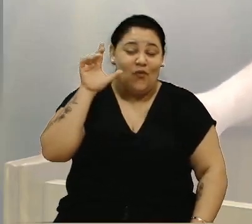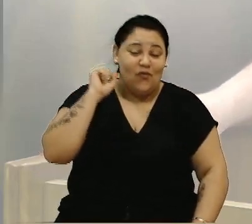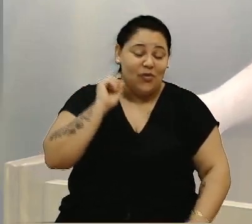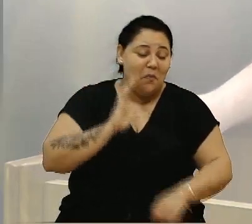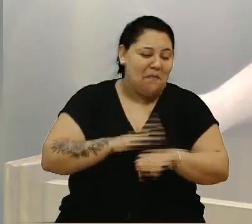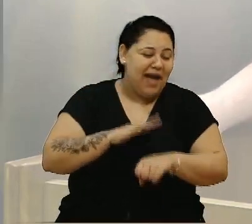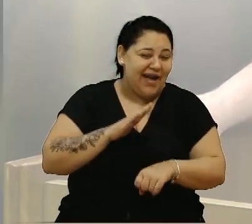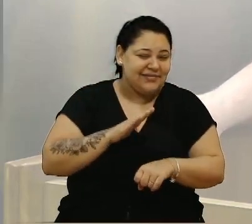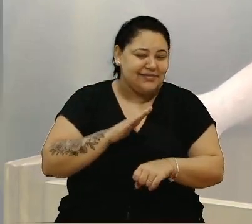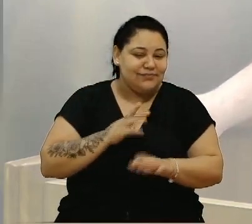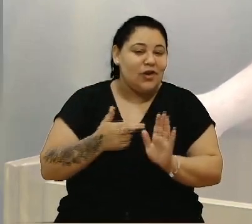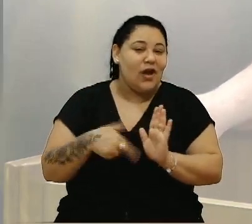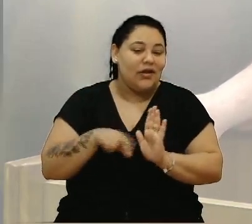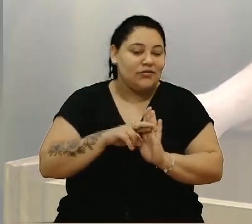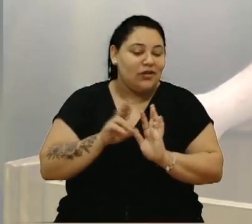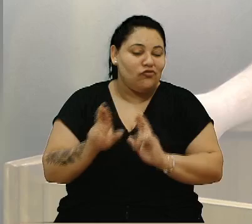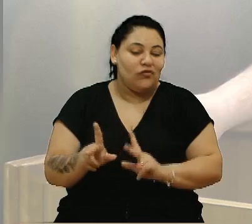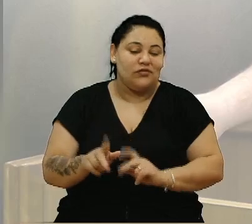diferente.